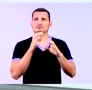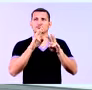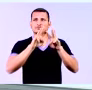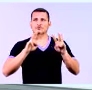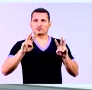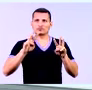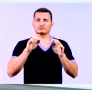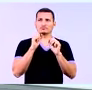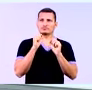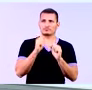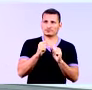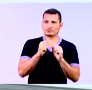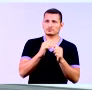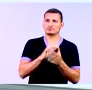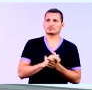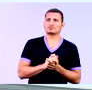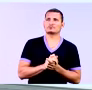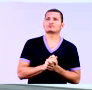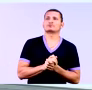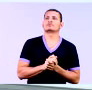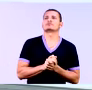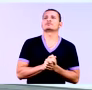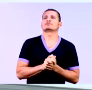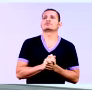Então, isso pode resultar